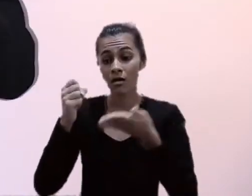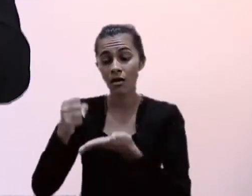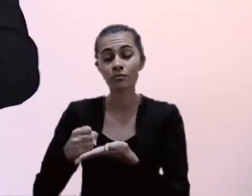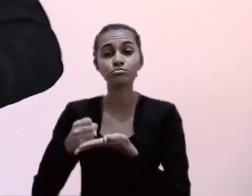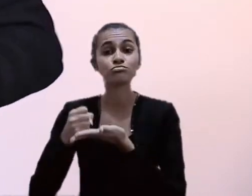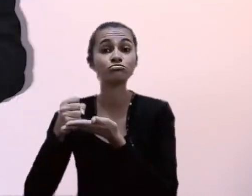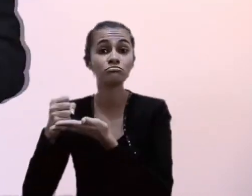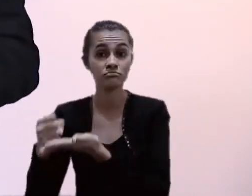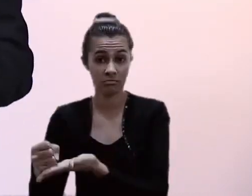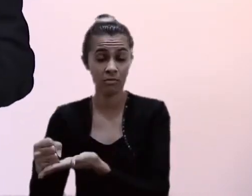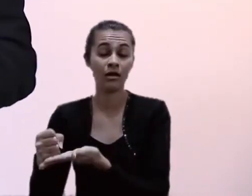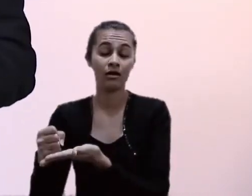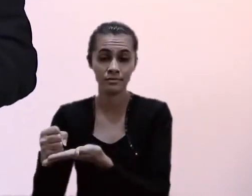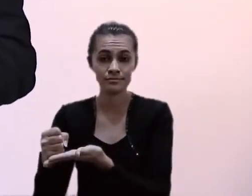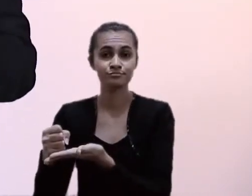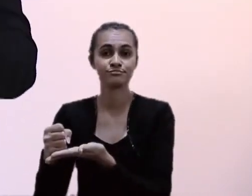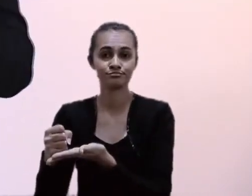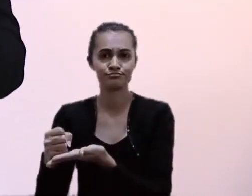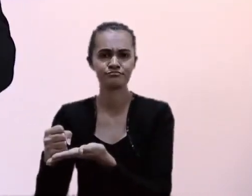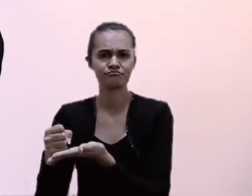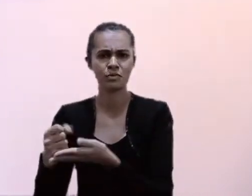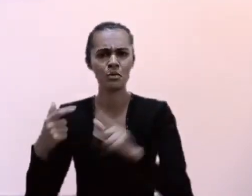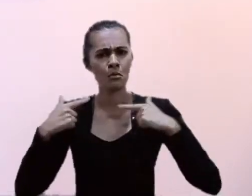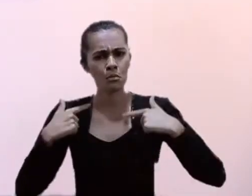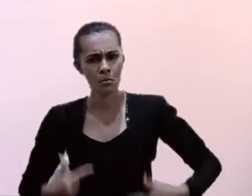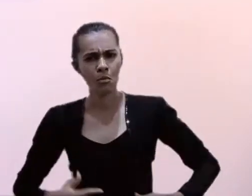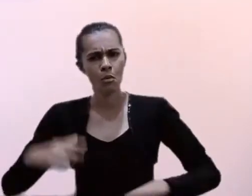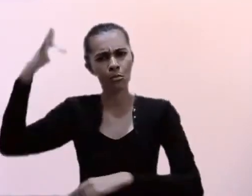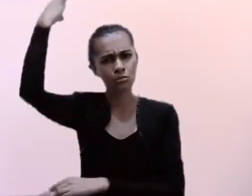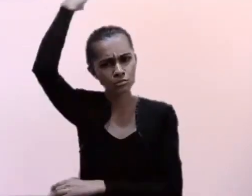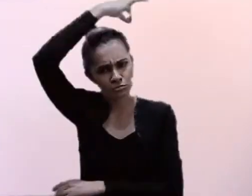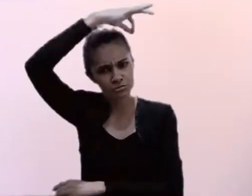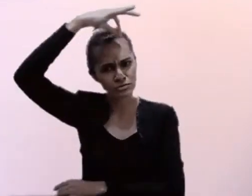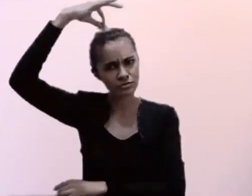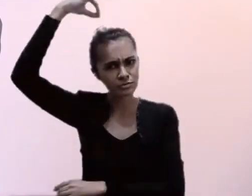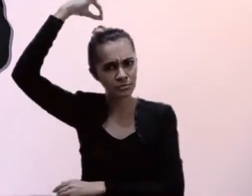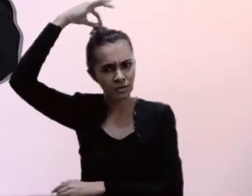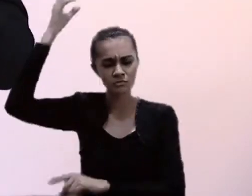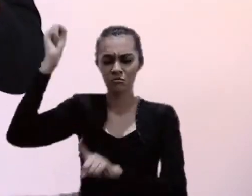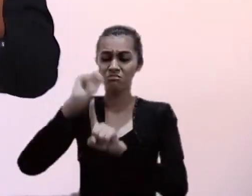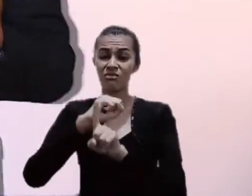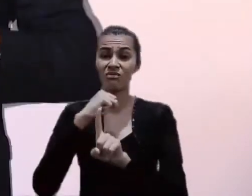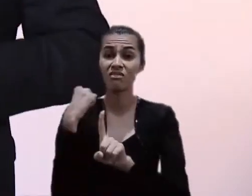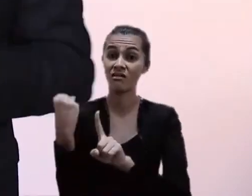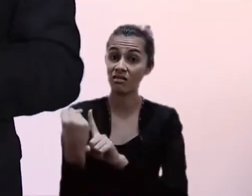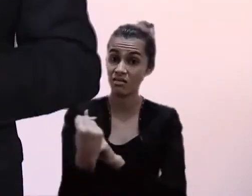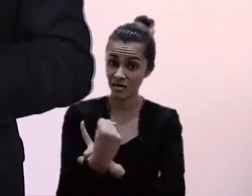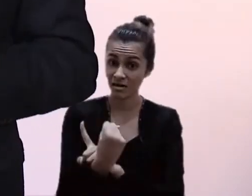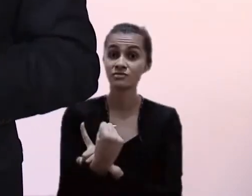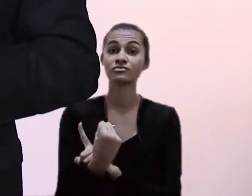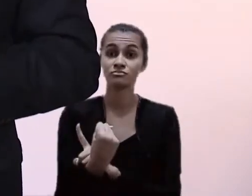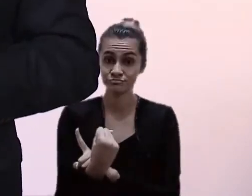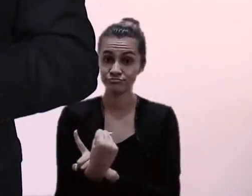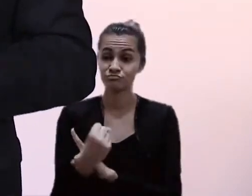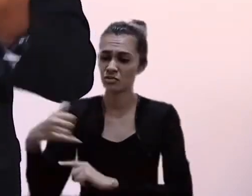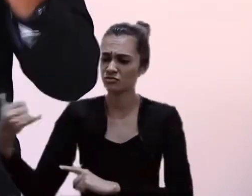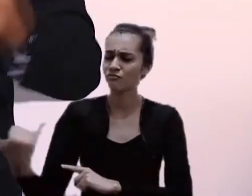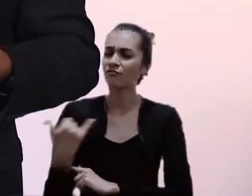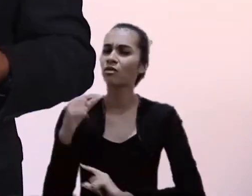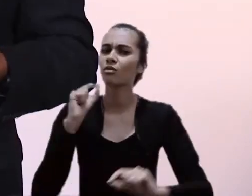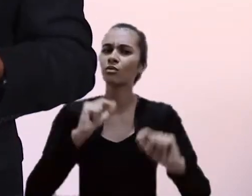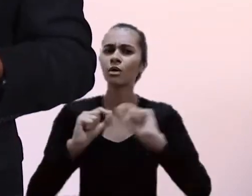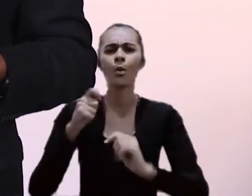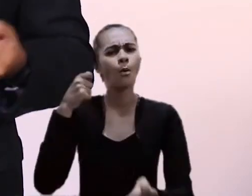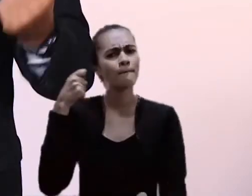físicas, espirituais, necessidades sociais, nos falam disso como uma obrigação. No segundo